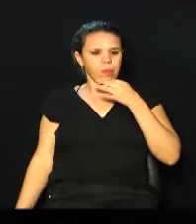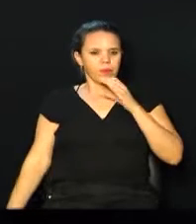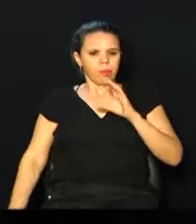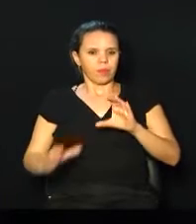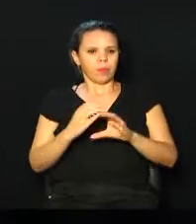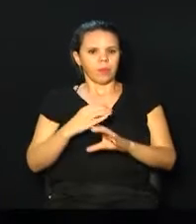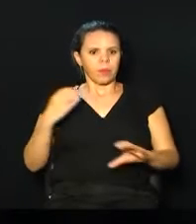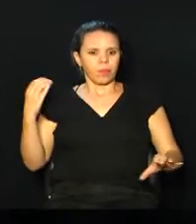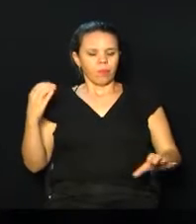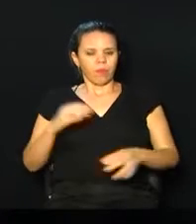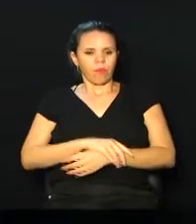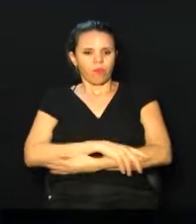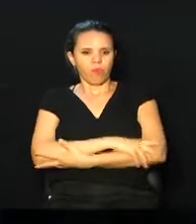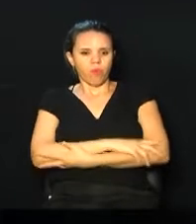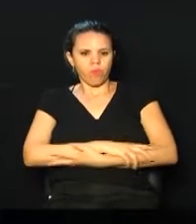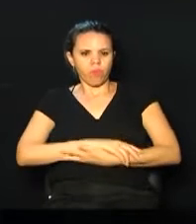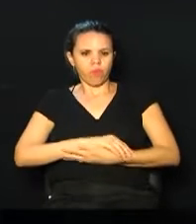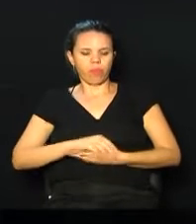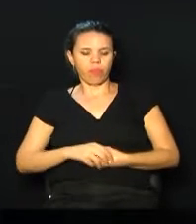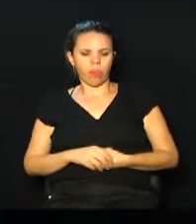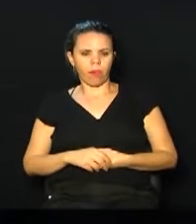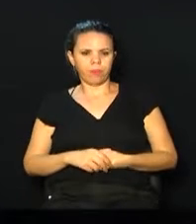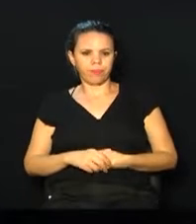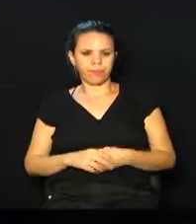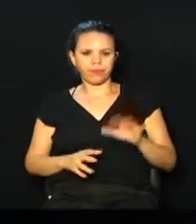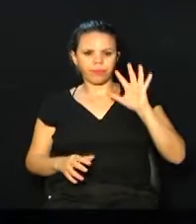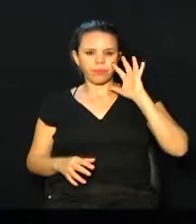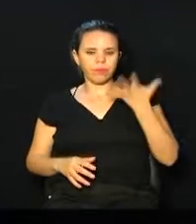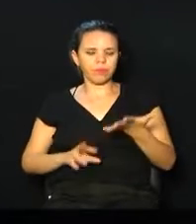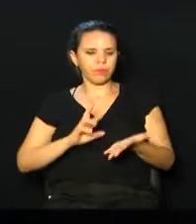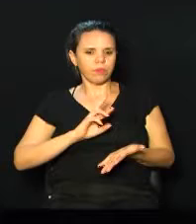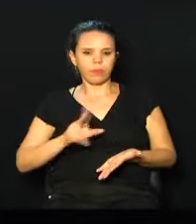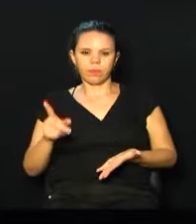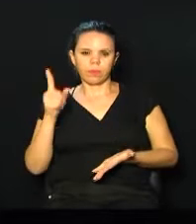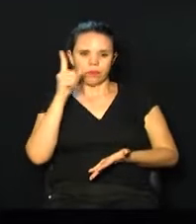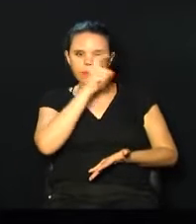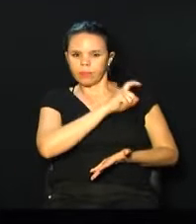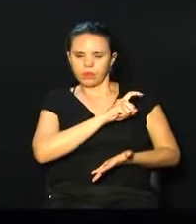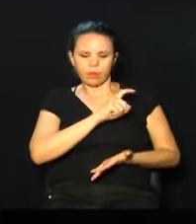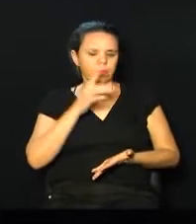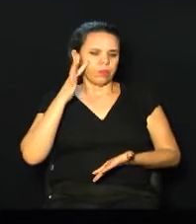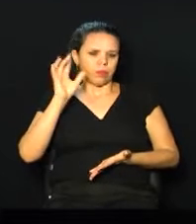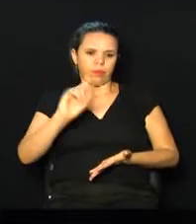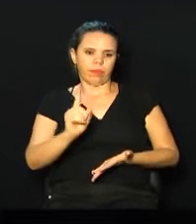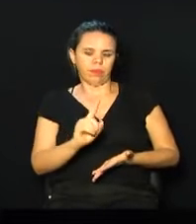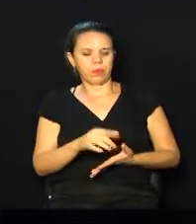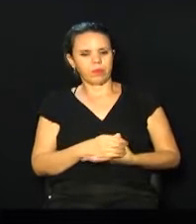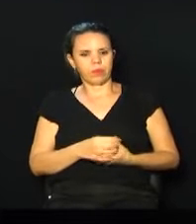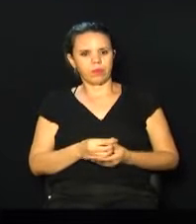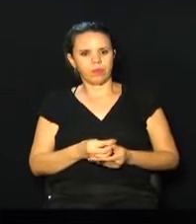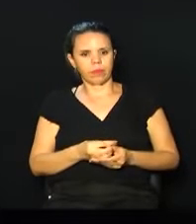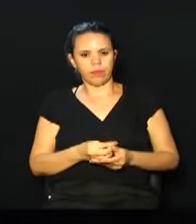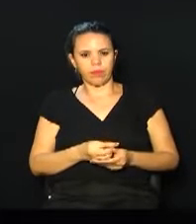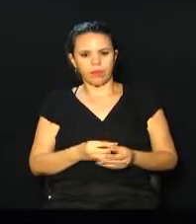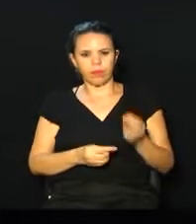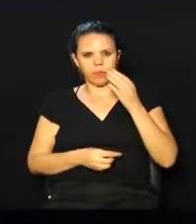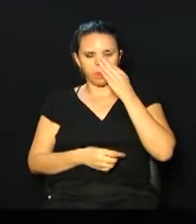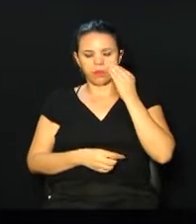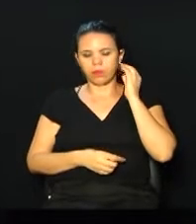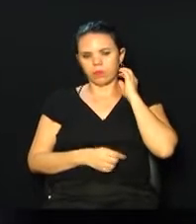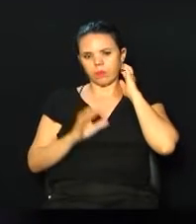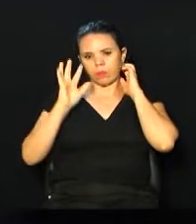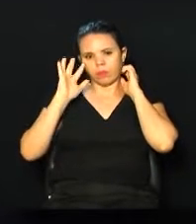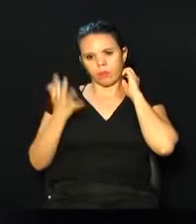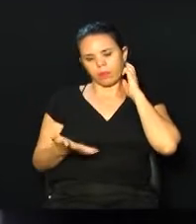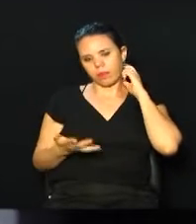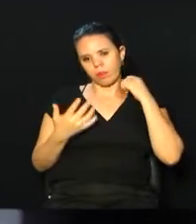engenharia hidráulica, a solução não é difícil de nós imaginarmos, porque a solução